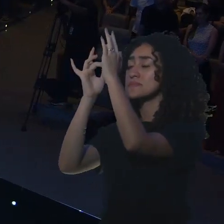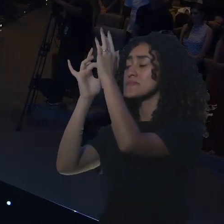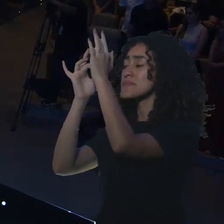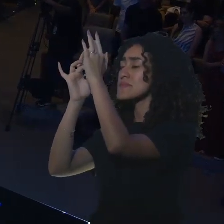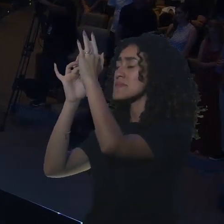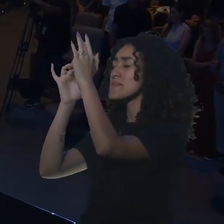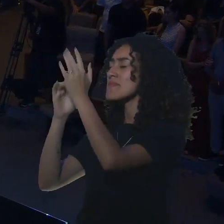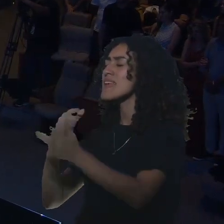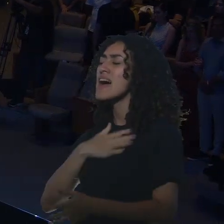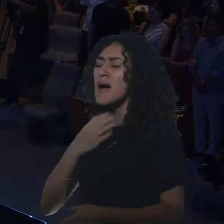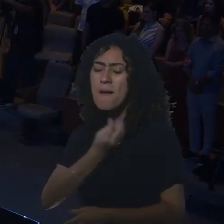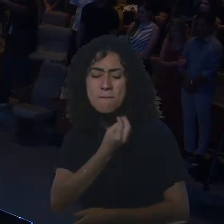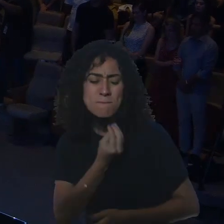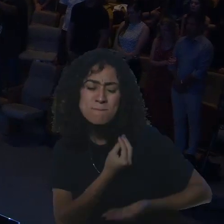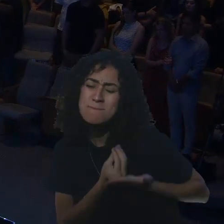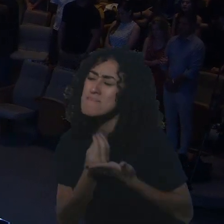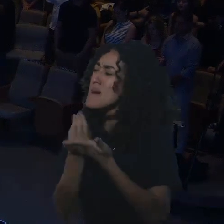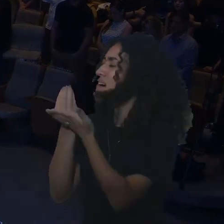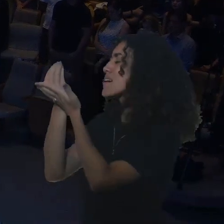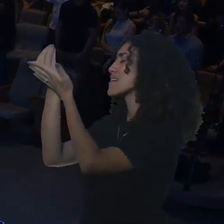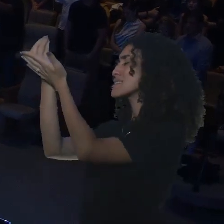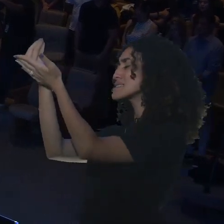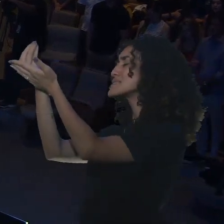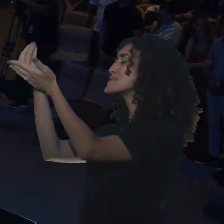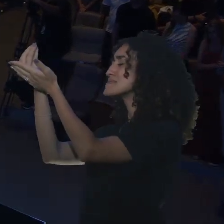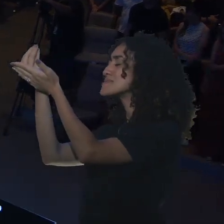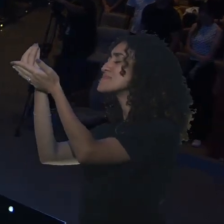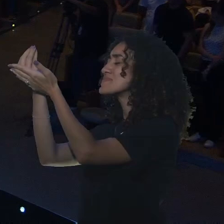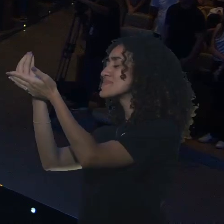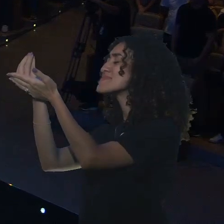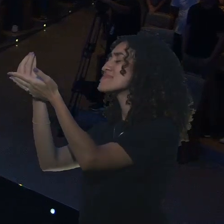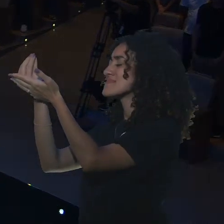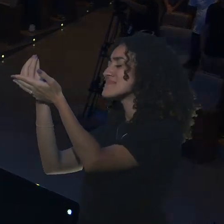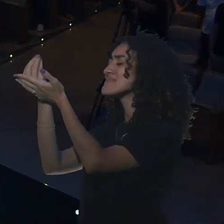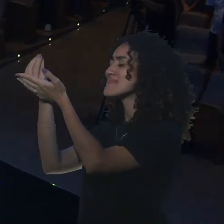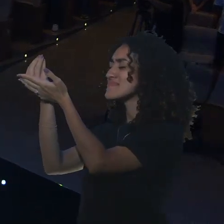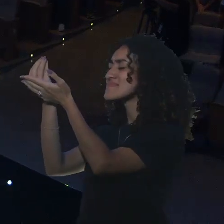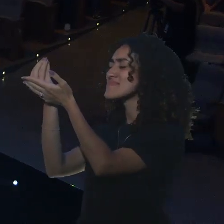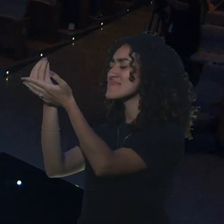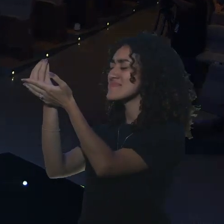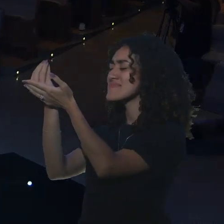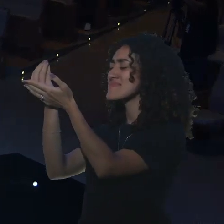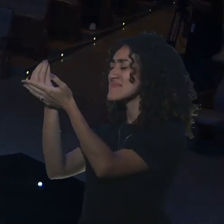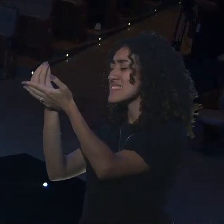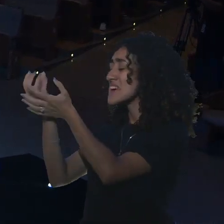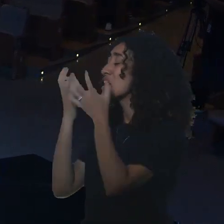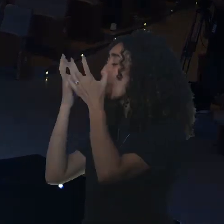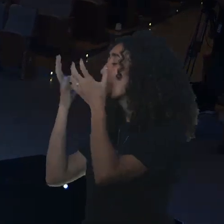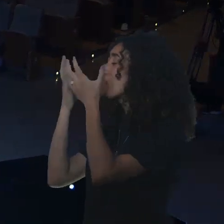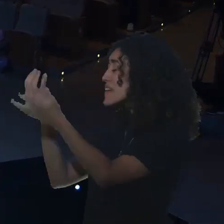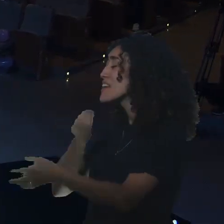eu entrego a minha vida a Ti, para viver dessa poderosa presença,